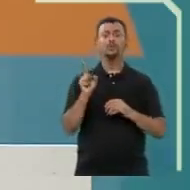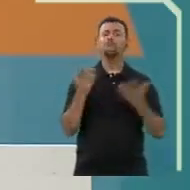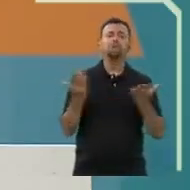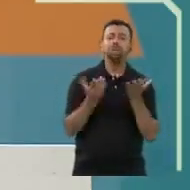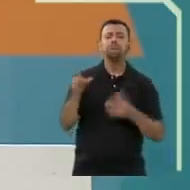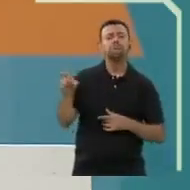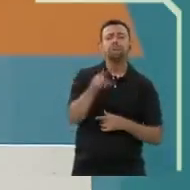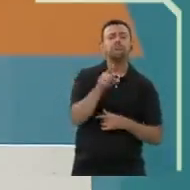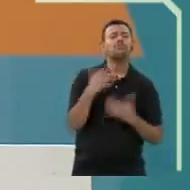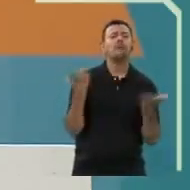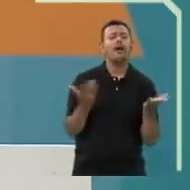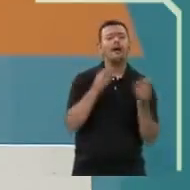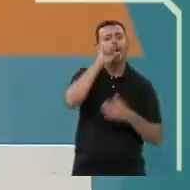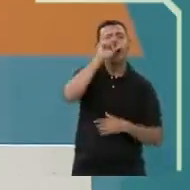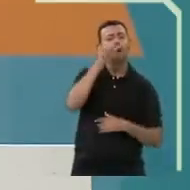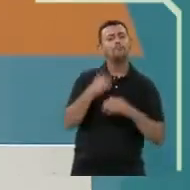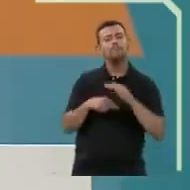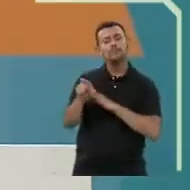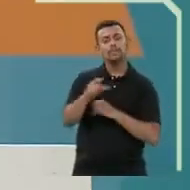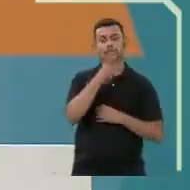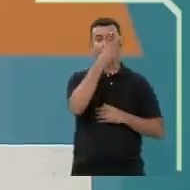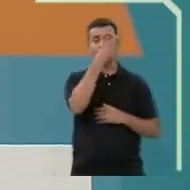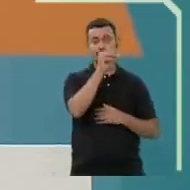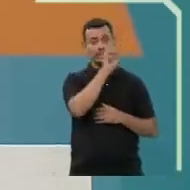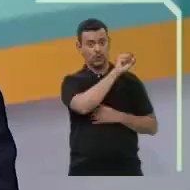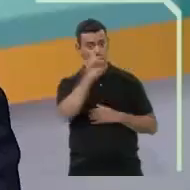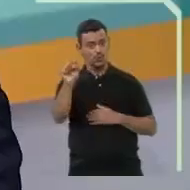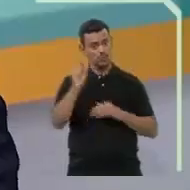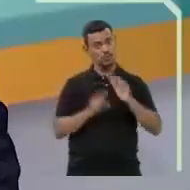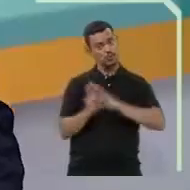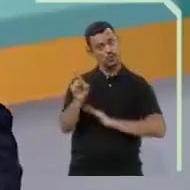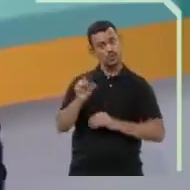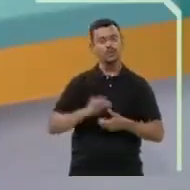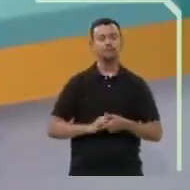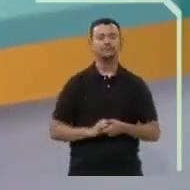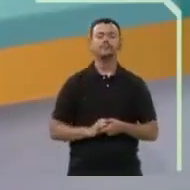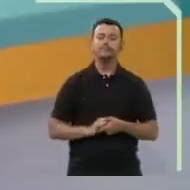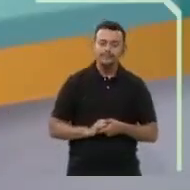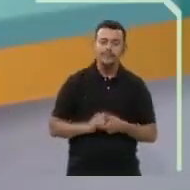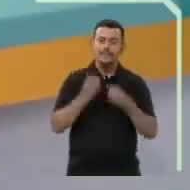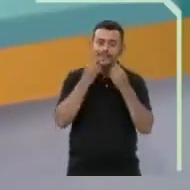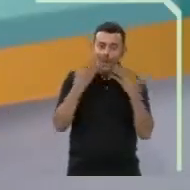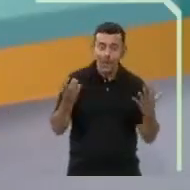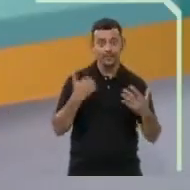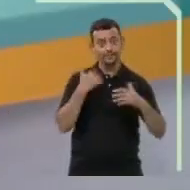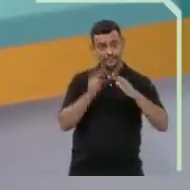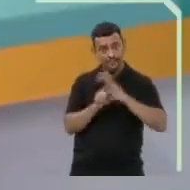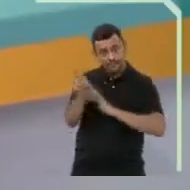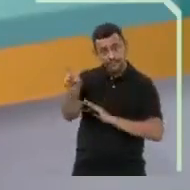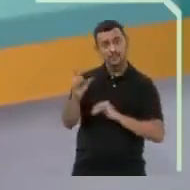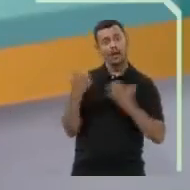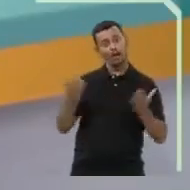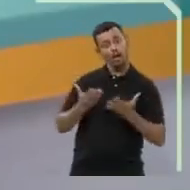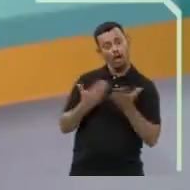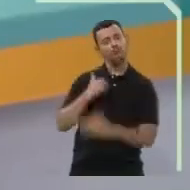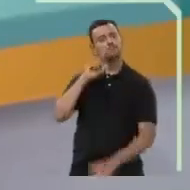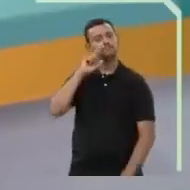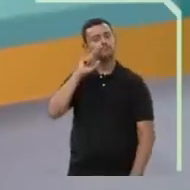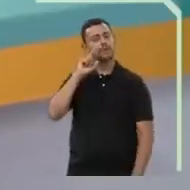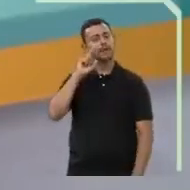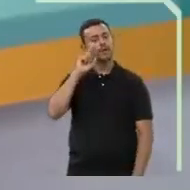sua pergunta, candidato. 30 segundos para ela. Olha, minha pergunta é para o candidato Henrique Meirelles e o tema